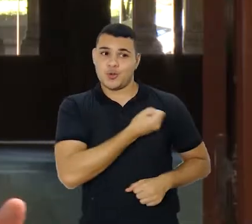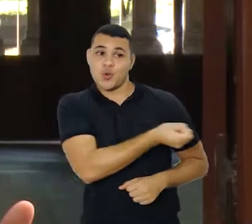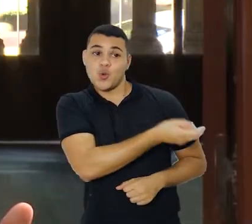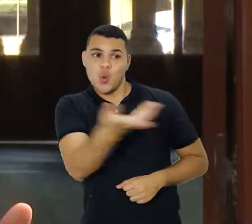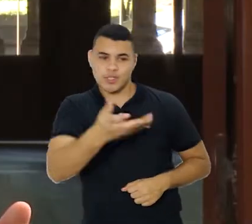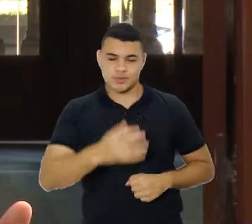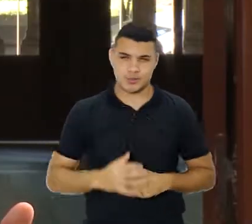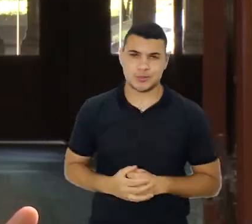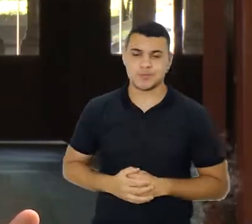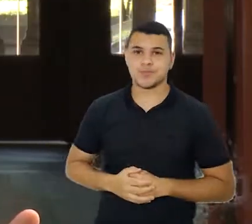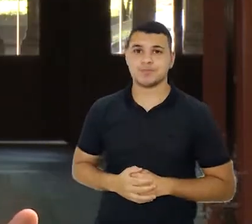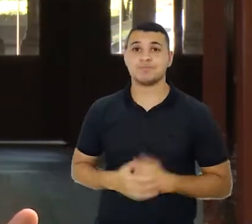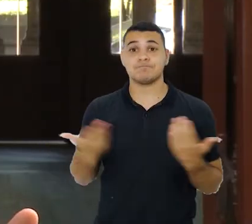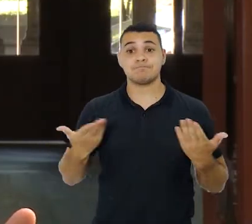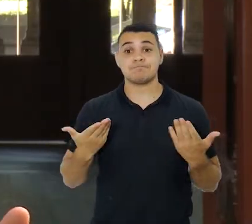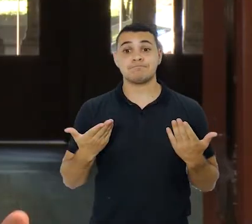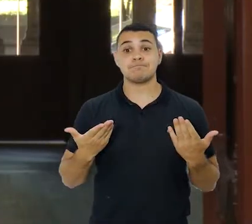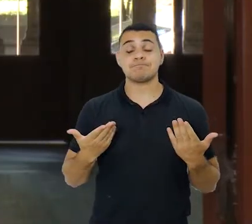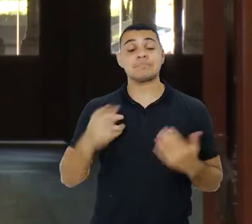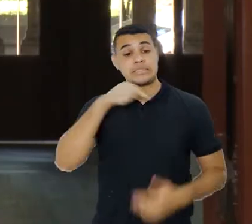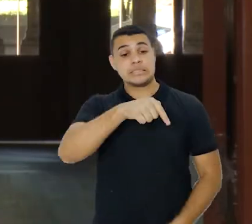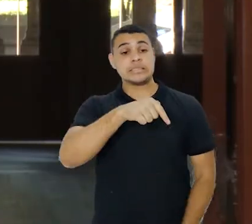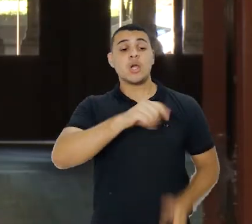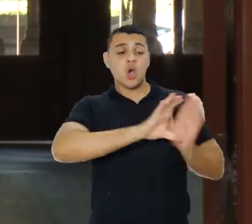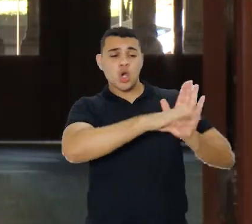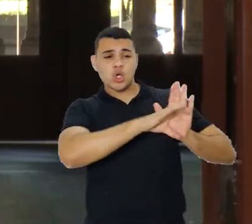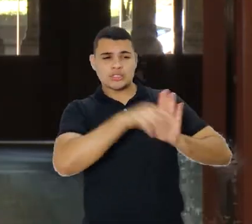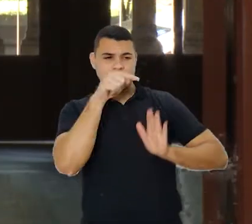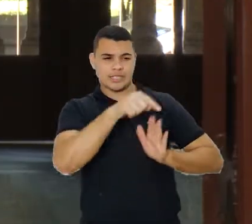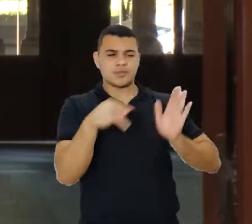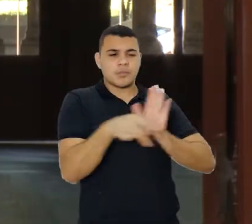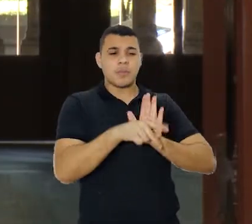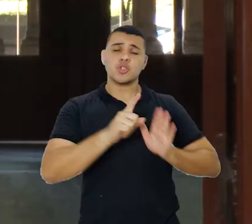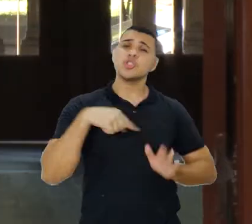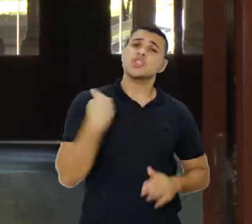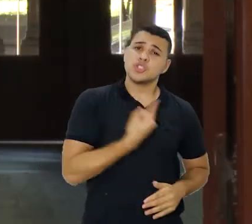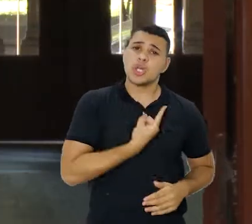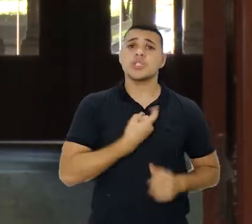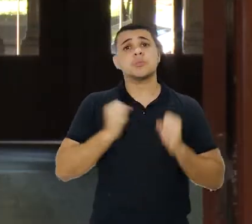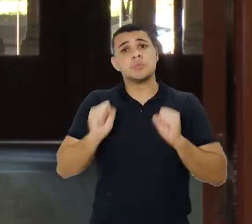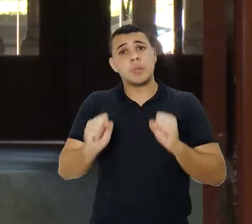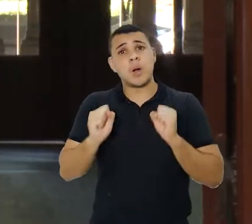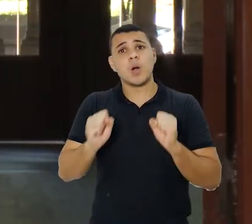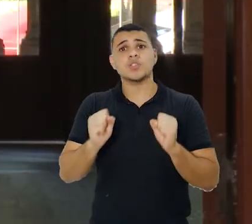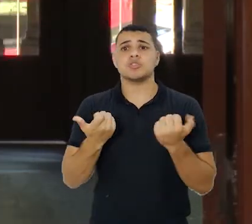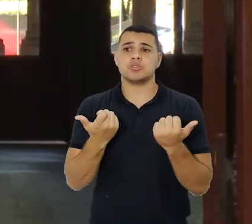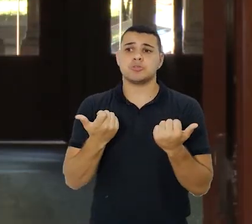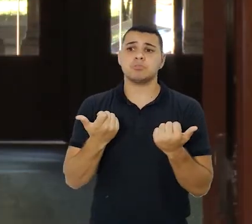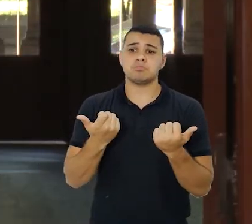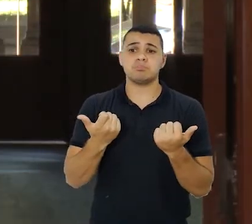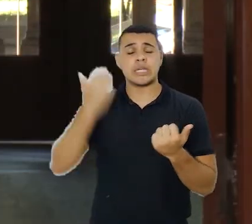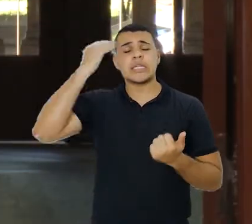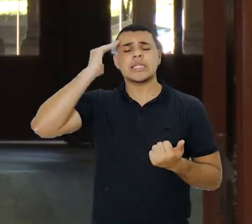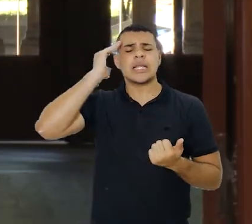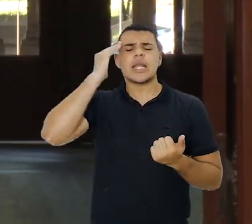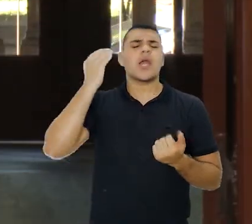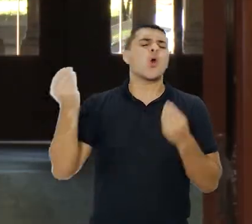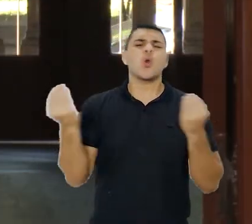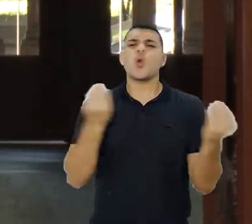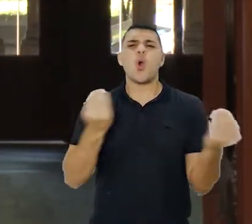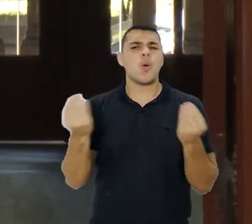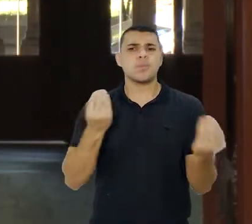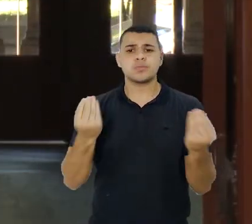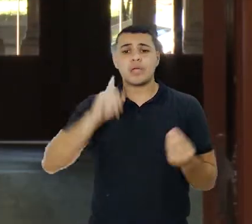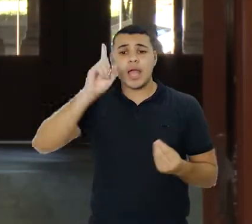ao conceito de incidência, né, nós podemos interpretar